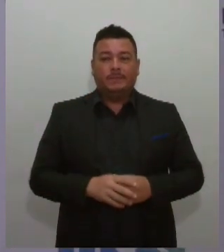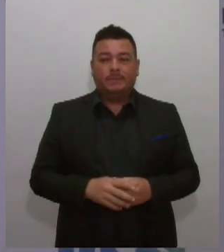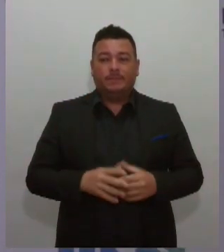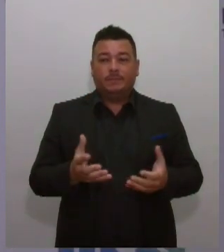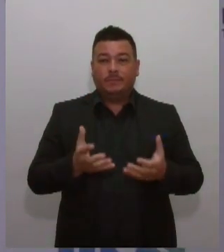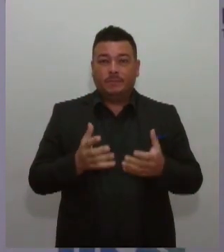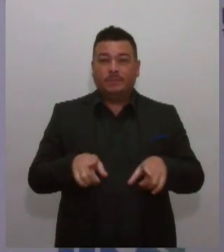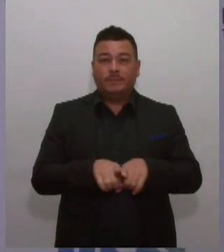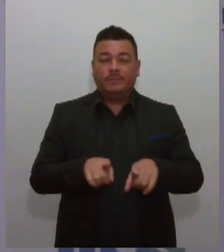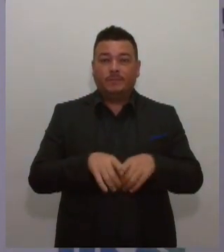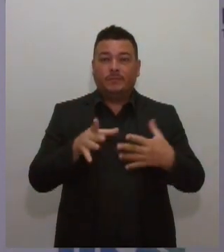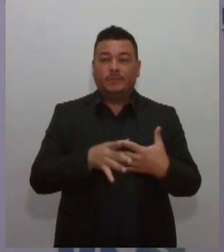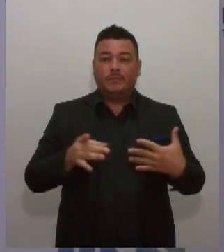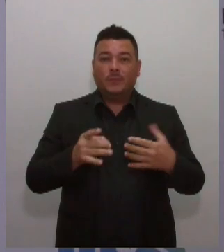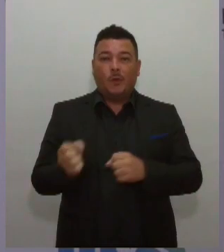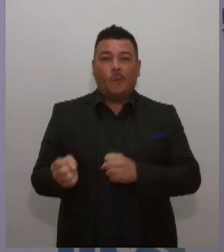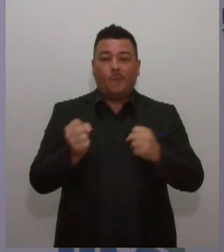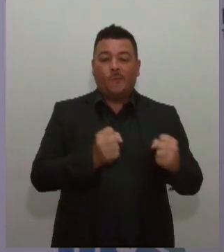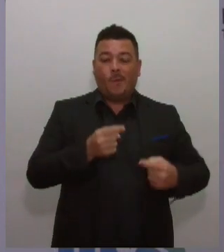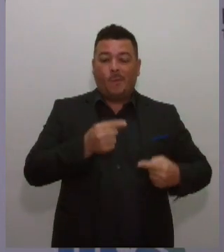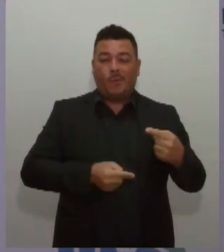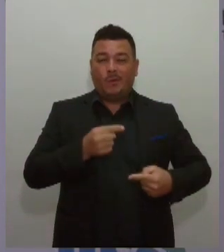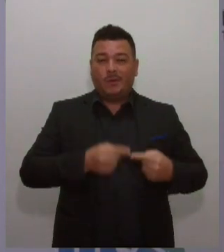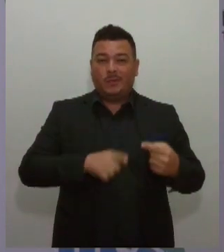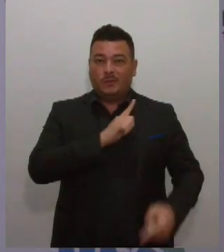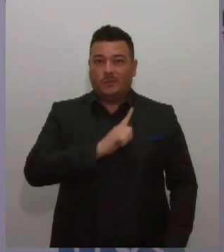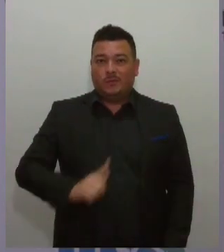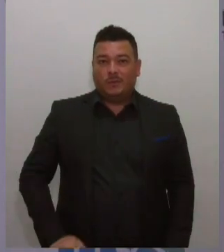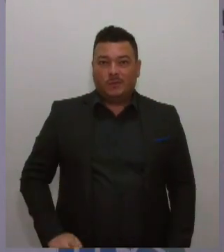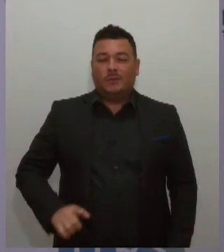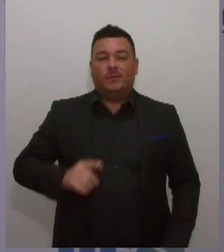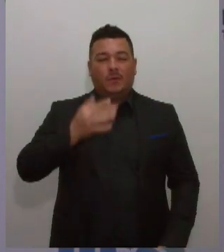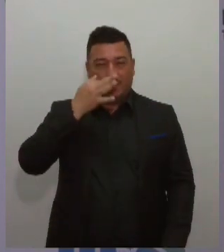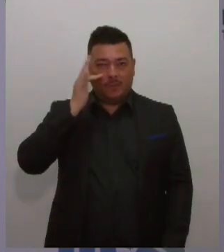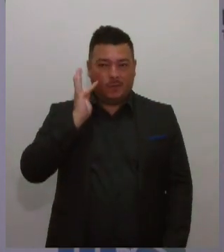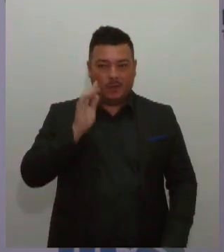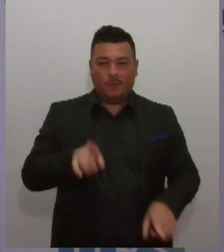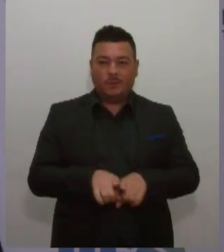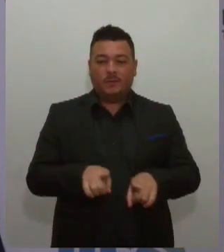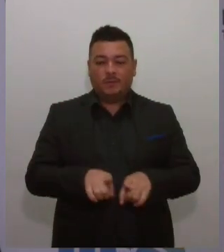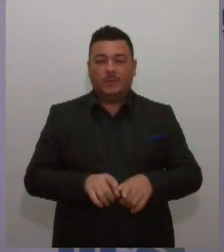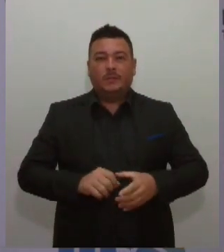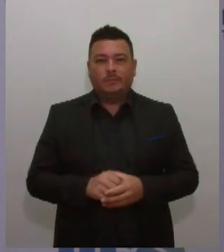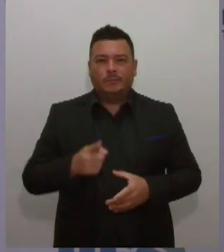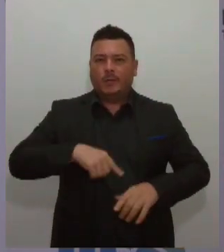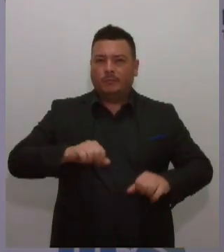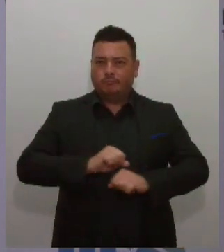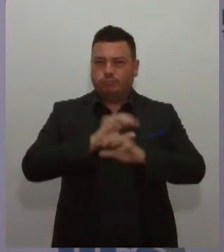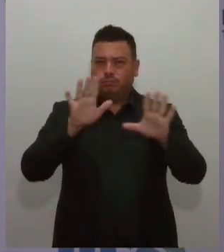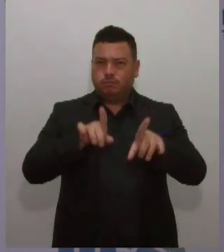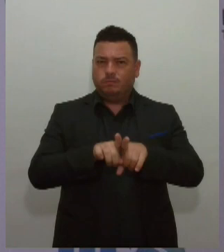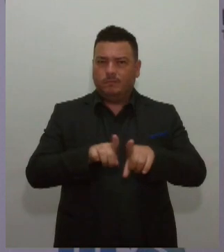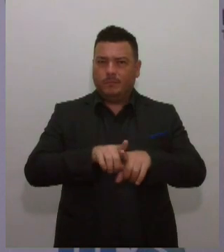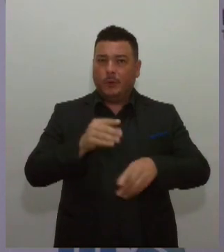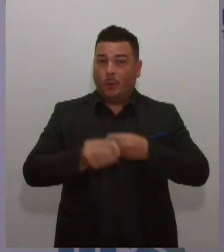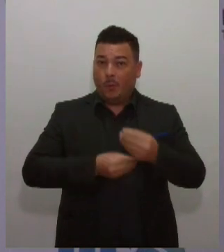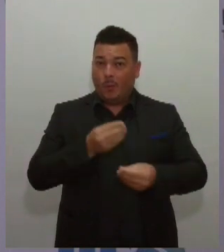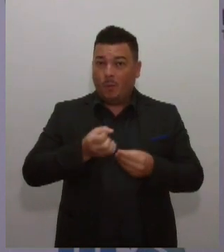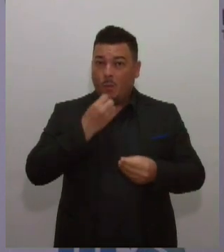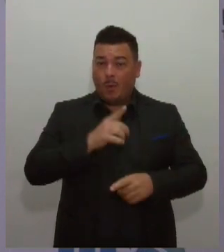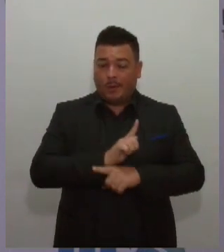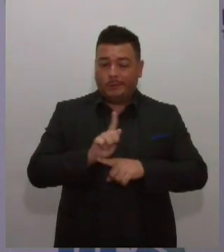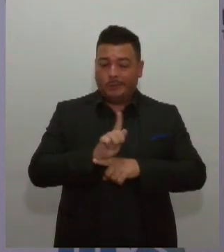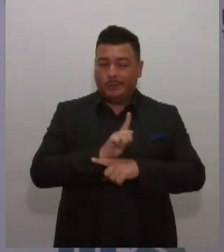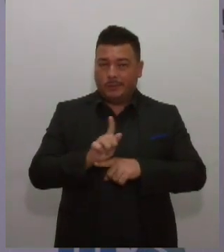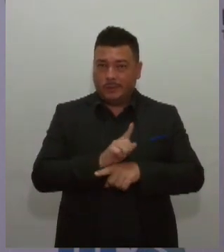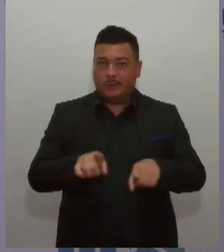força política do governador Fábio Mitidieri. É um reflexo claro de quando se faz uma boa gestão, a boa gestão, a